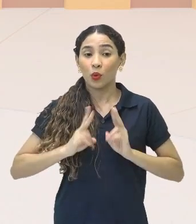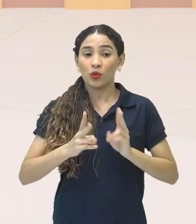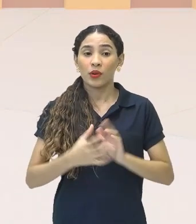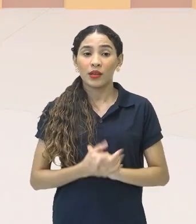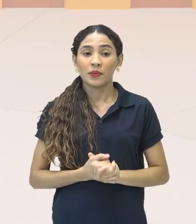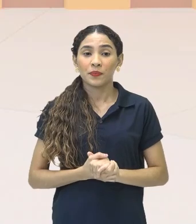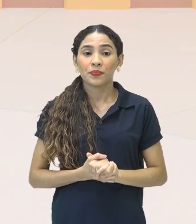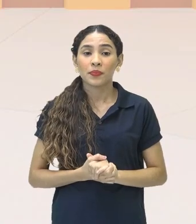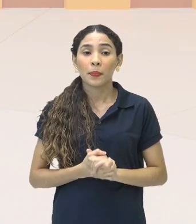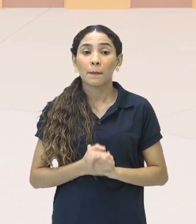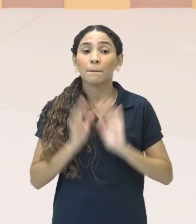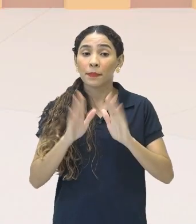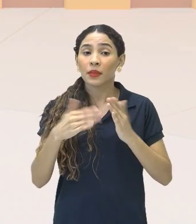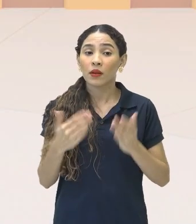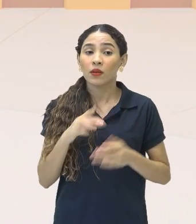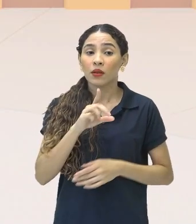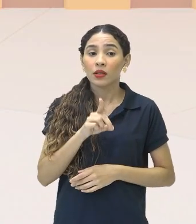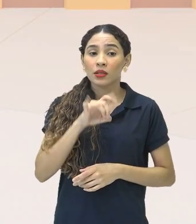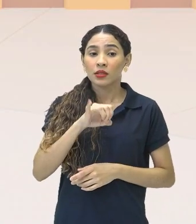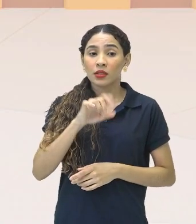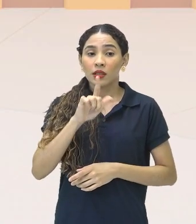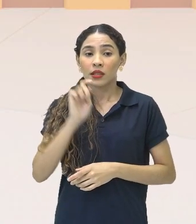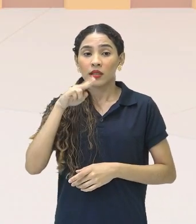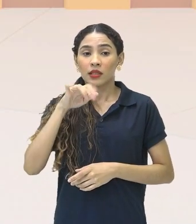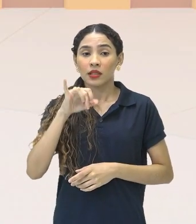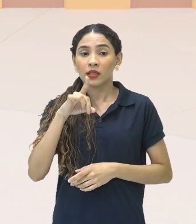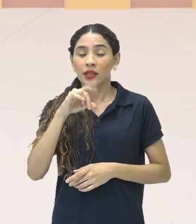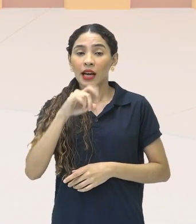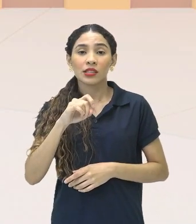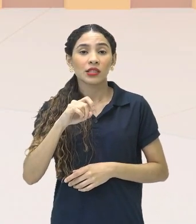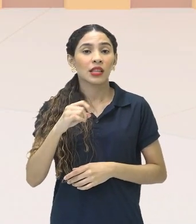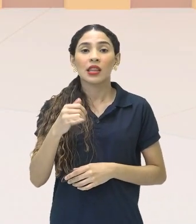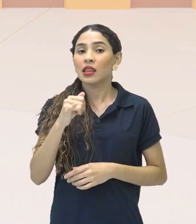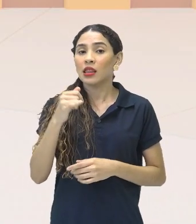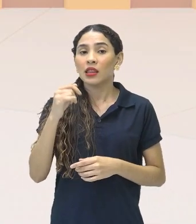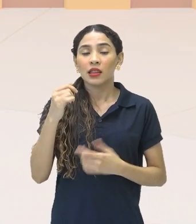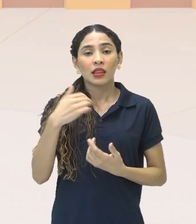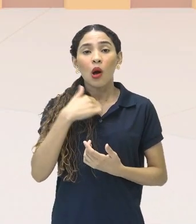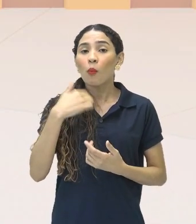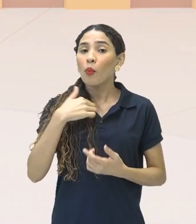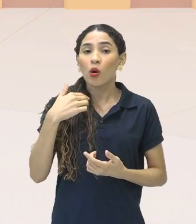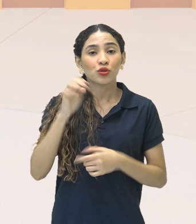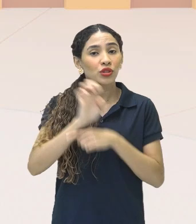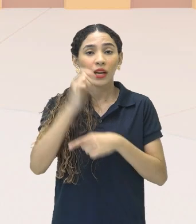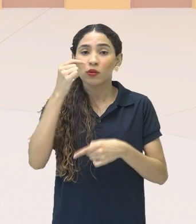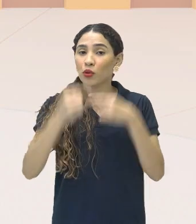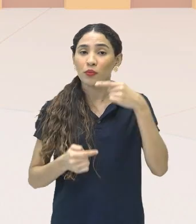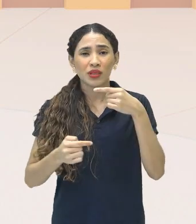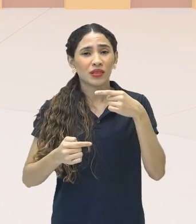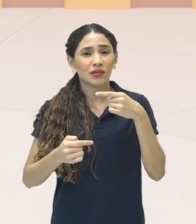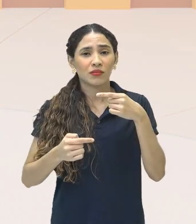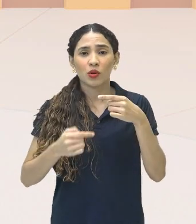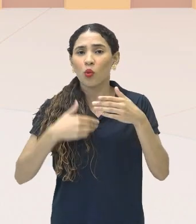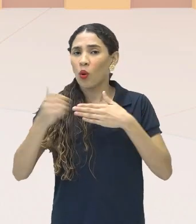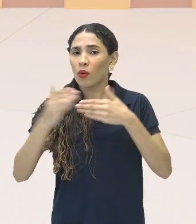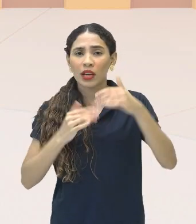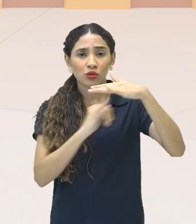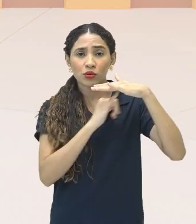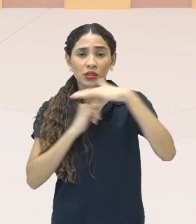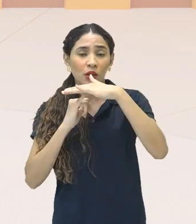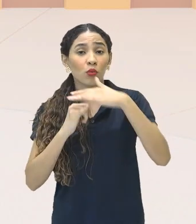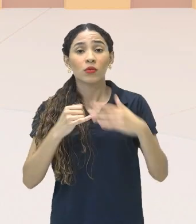Continuando. Então, essa dignidade, ela não pode ser retirada pelo Estado, por nenhuma instituição.